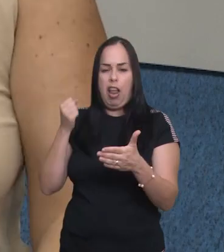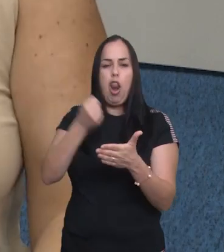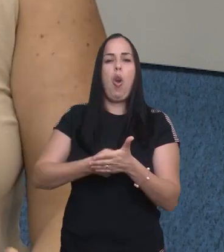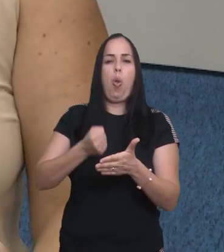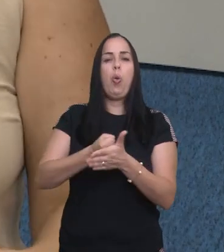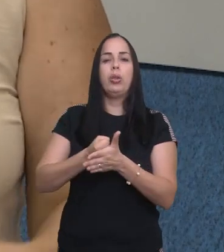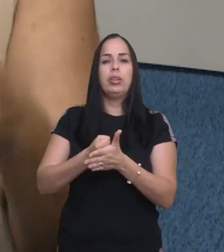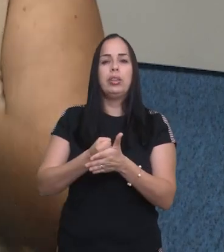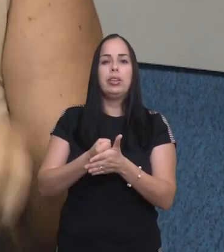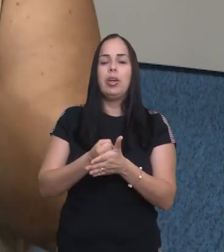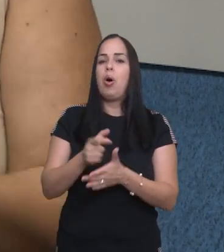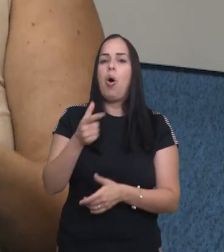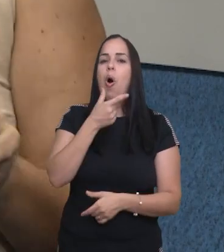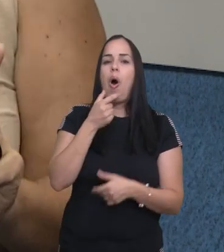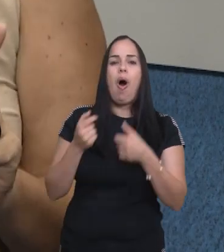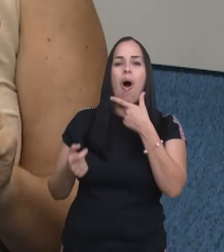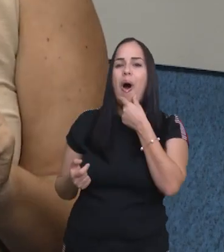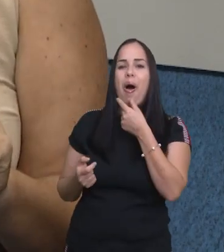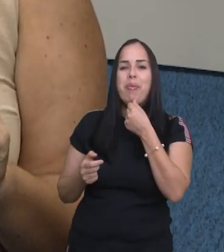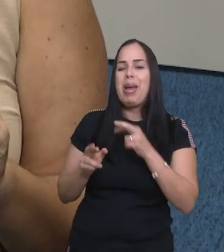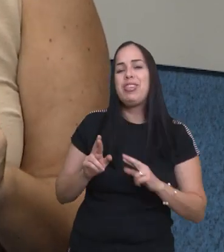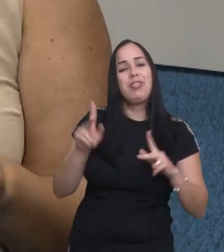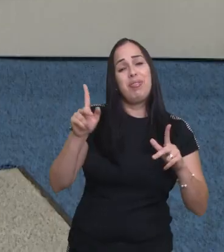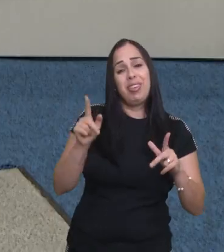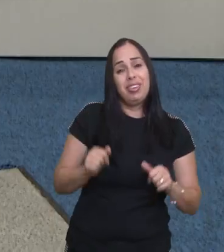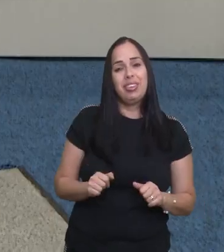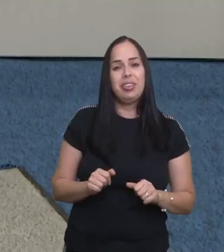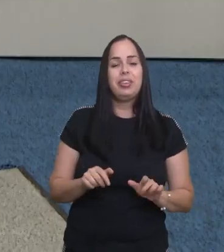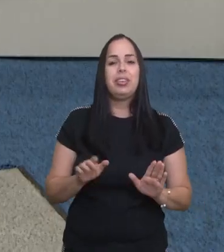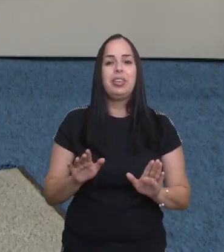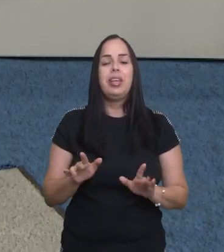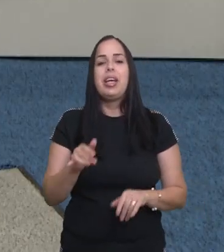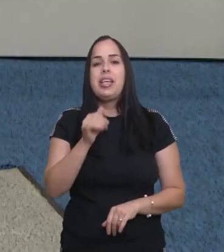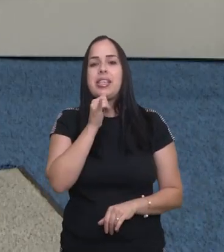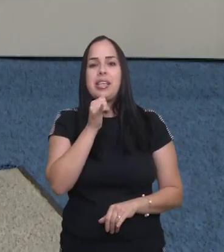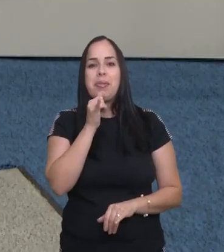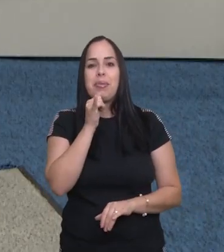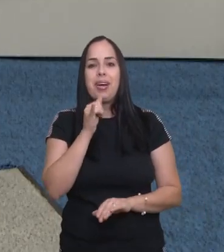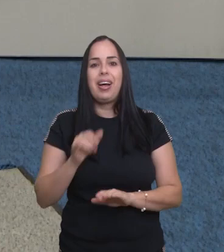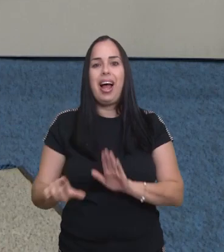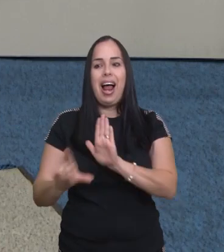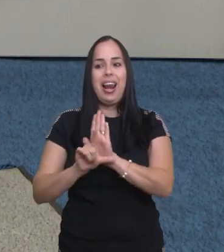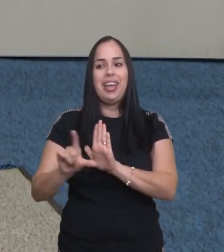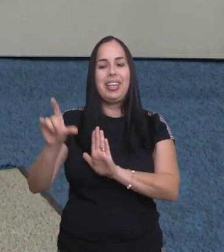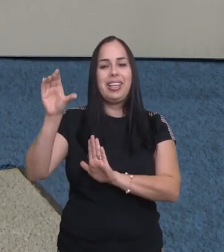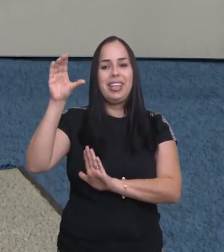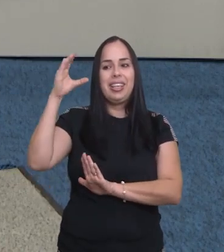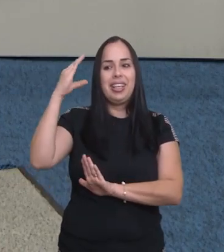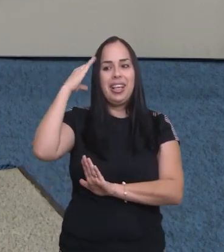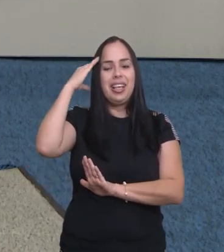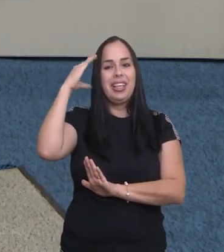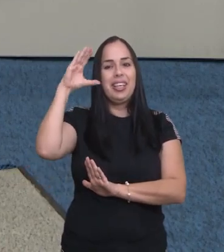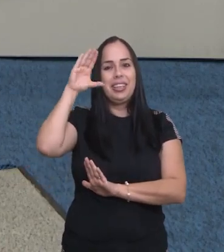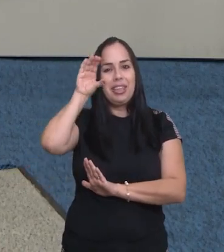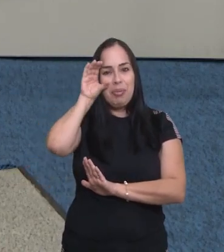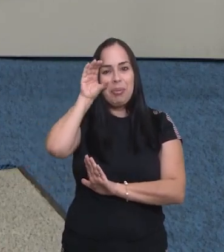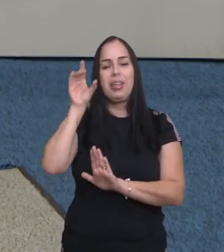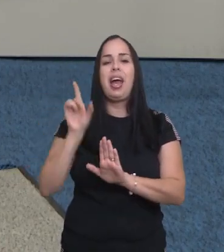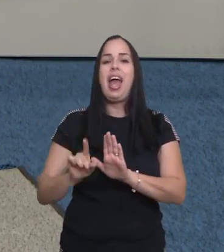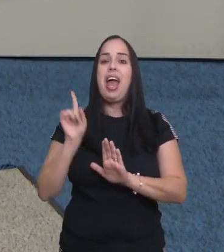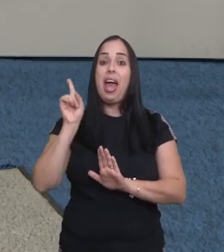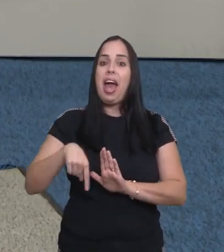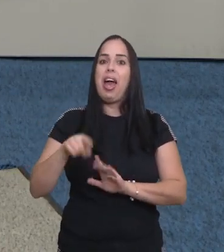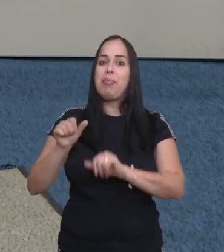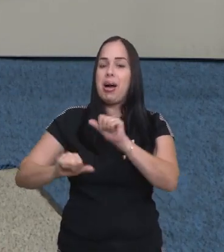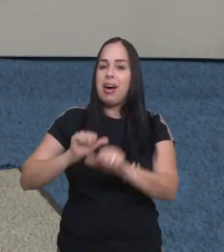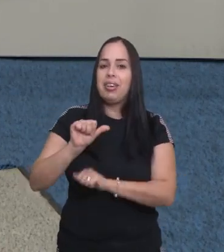aqui e luta, né? E geralmente o homem não tem essa visão. Por exemplo, a Lei Maria da Penha. A Lei Maria da Penha é uma revolução, ela